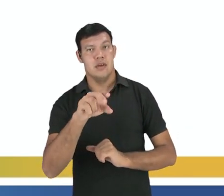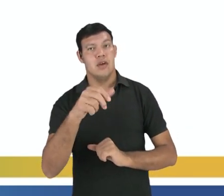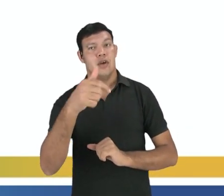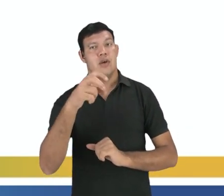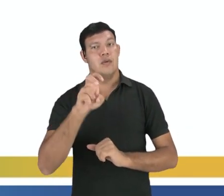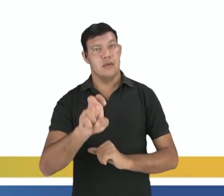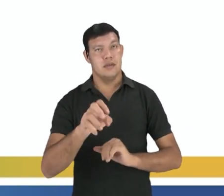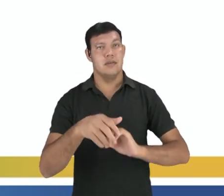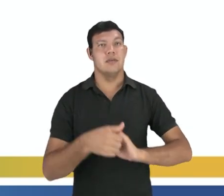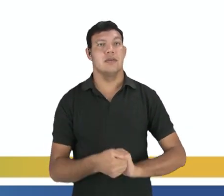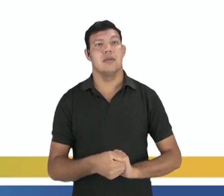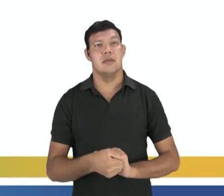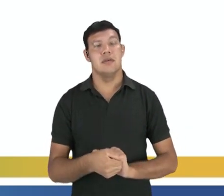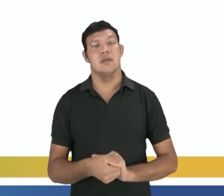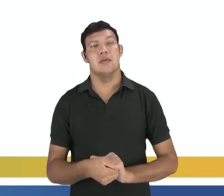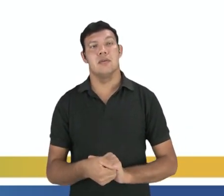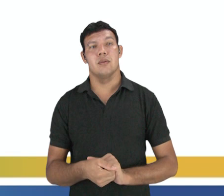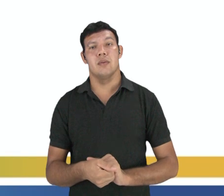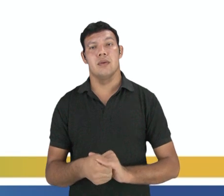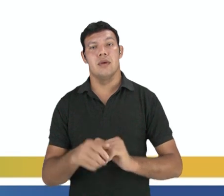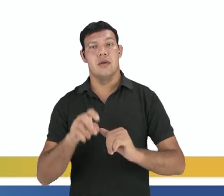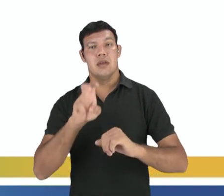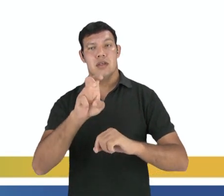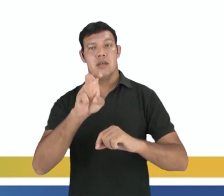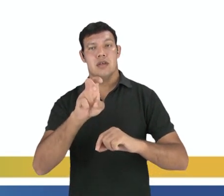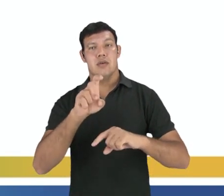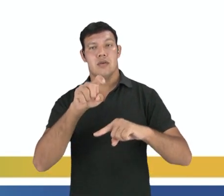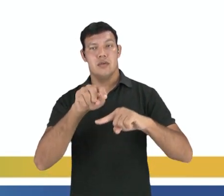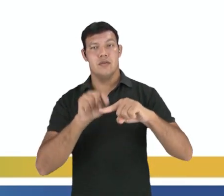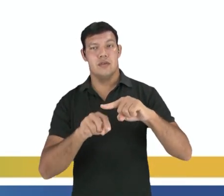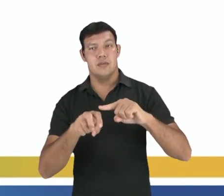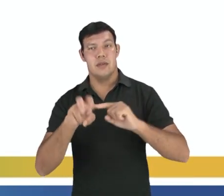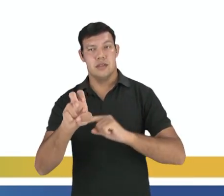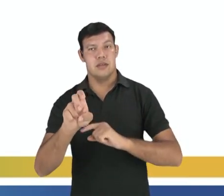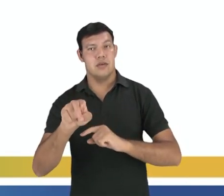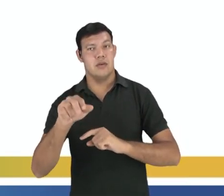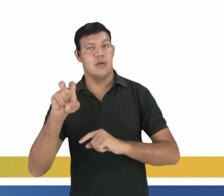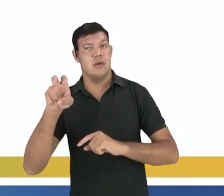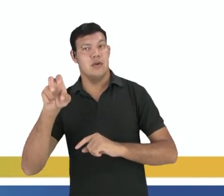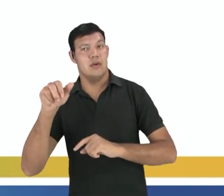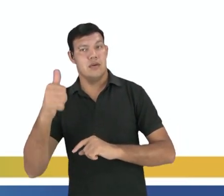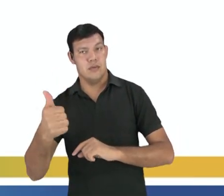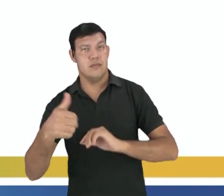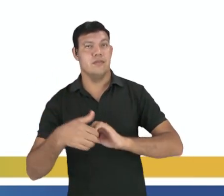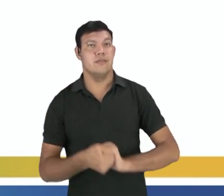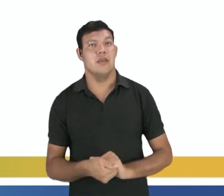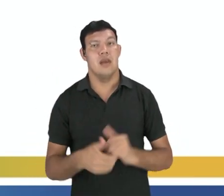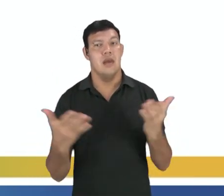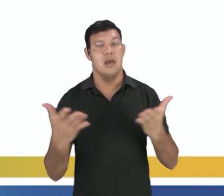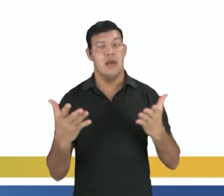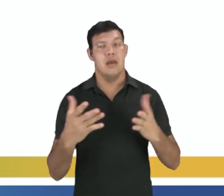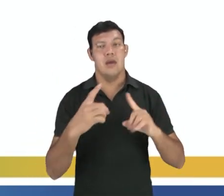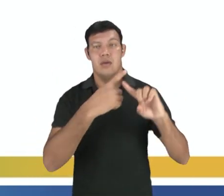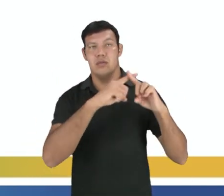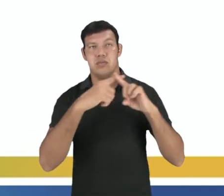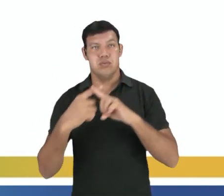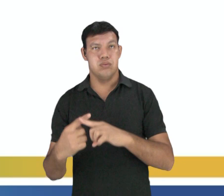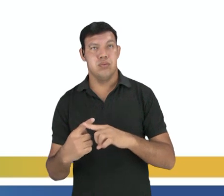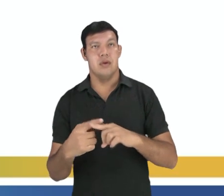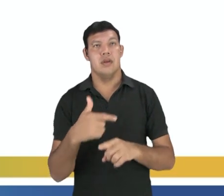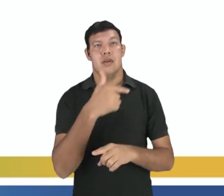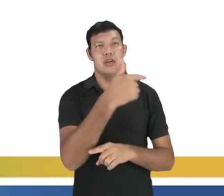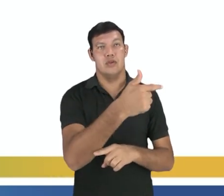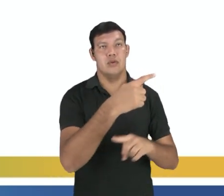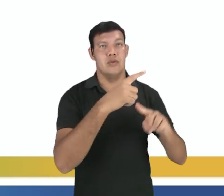dá 5. Aí aqui seria 1 e 1 também, tá? Aí é só multiplicar os valores. Ó. 2 vezes